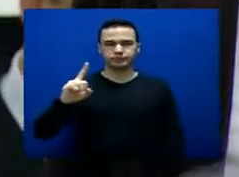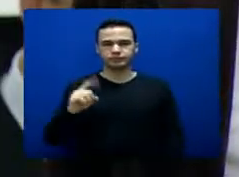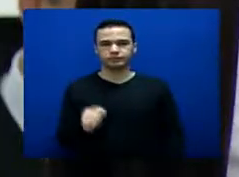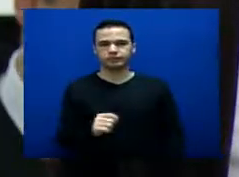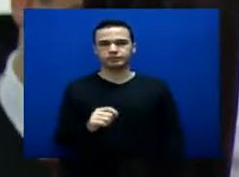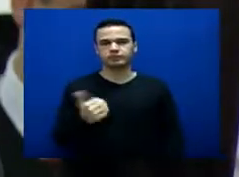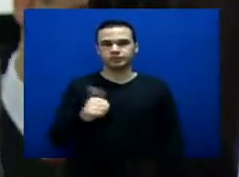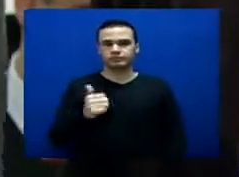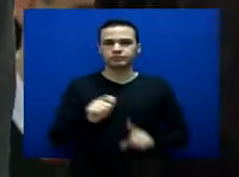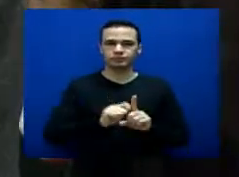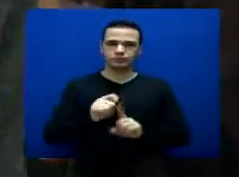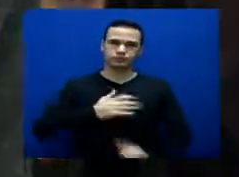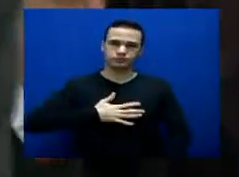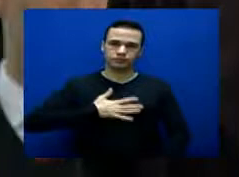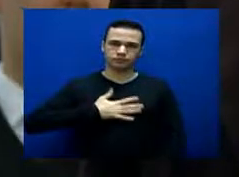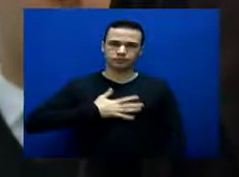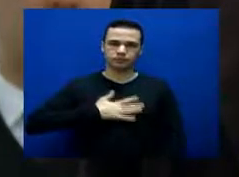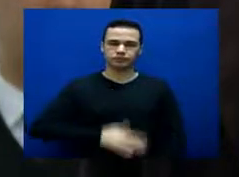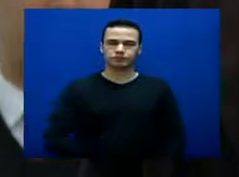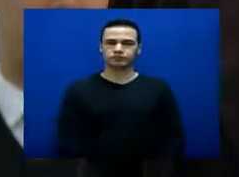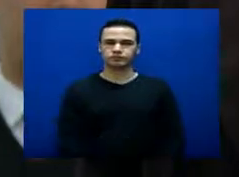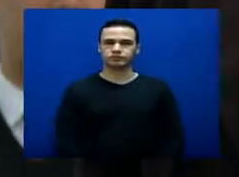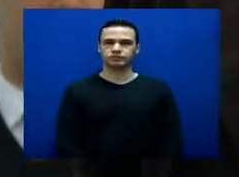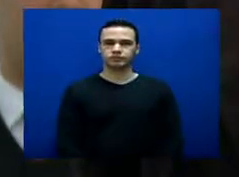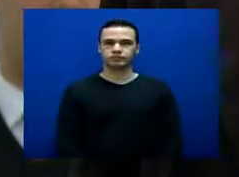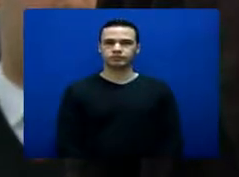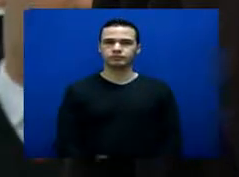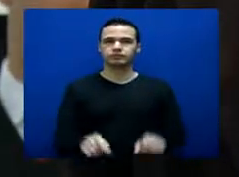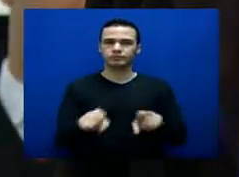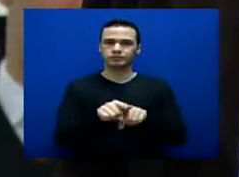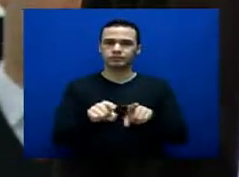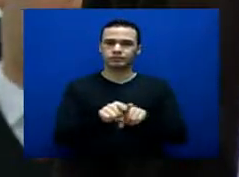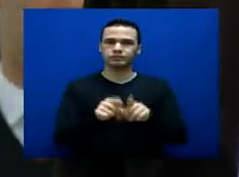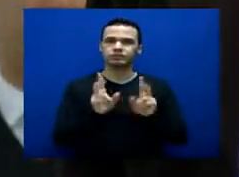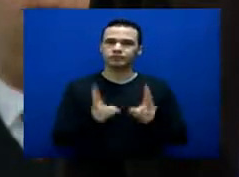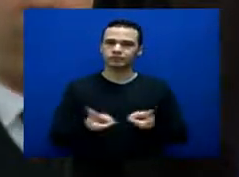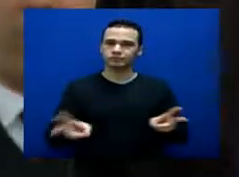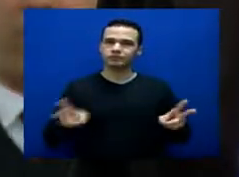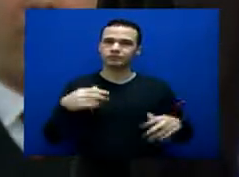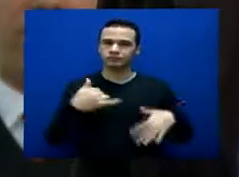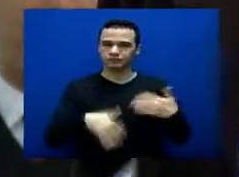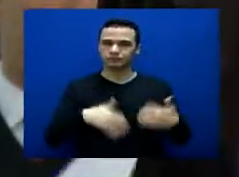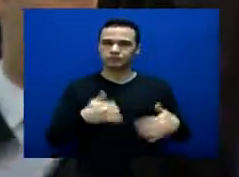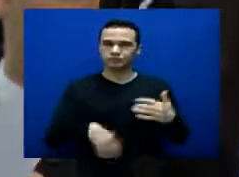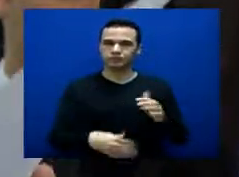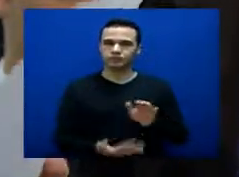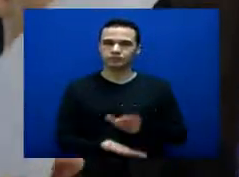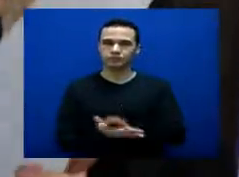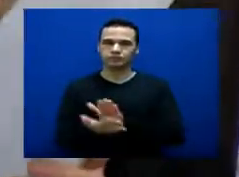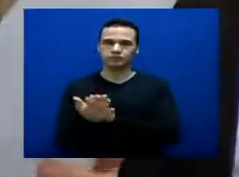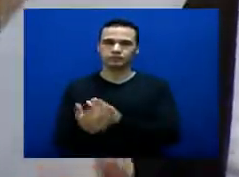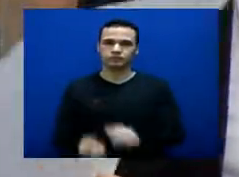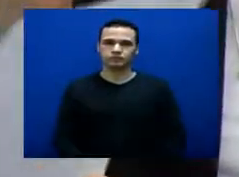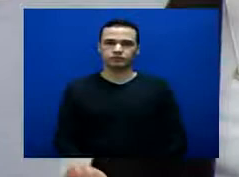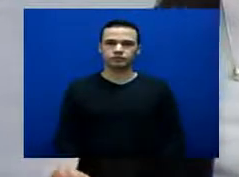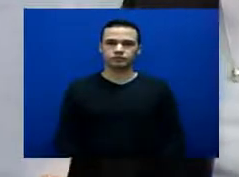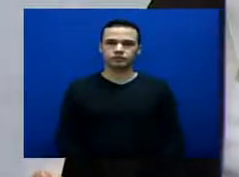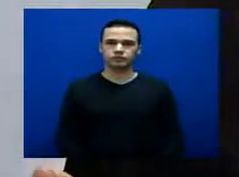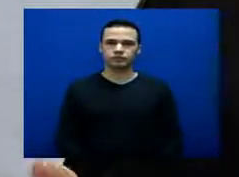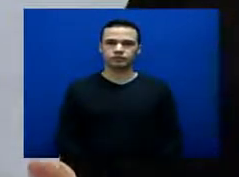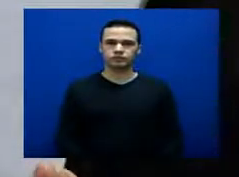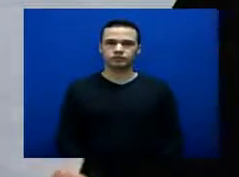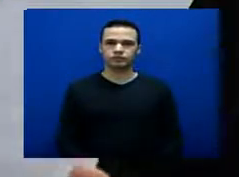no dia 11 de agosto. E eu gostaria de continuar com os votos congratulações ao